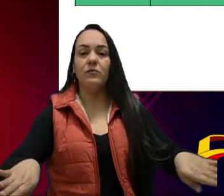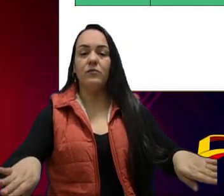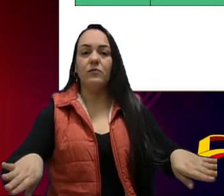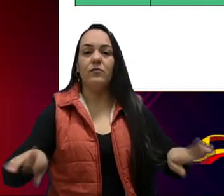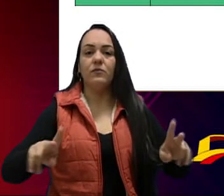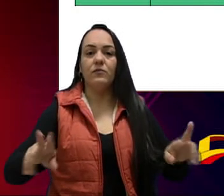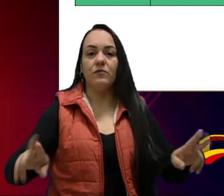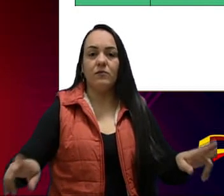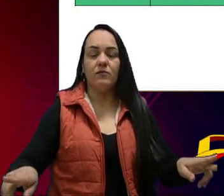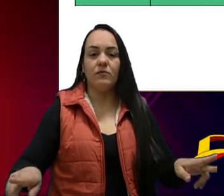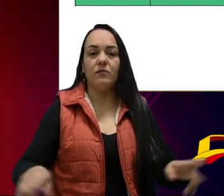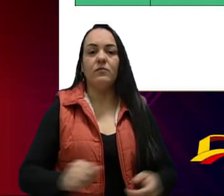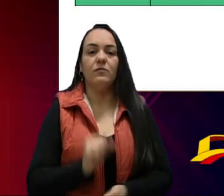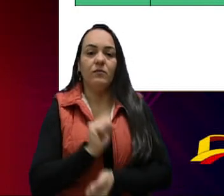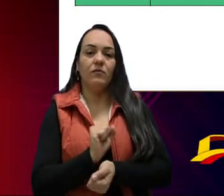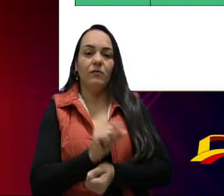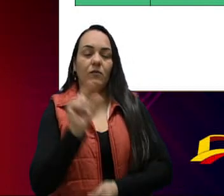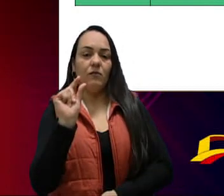distintos